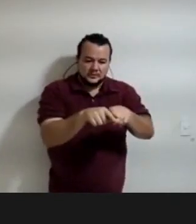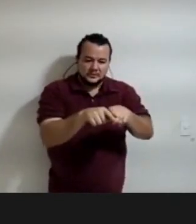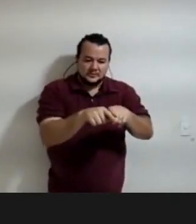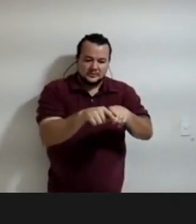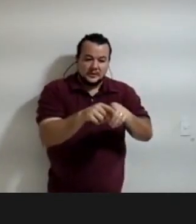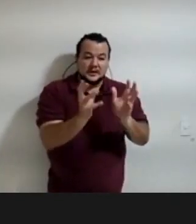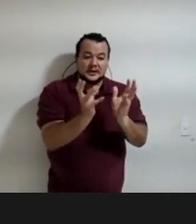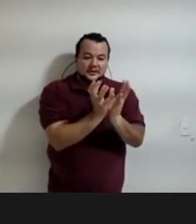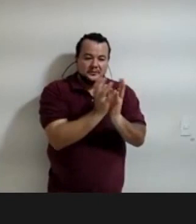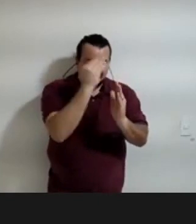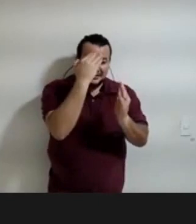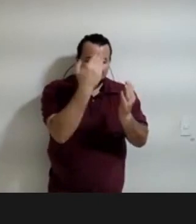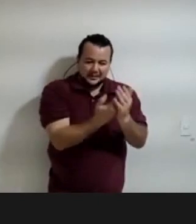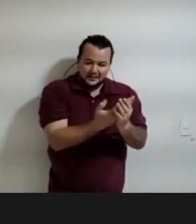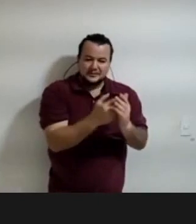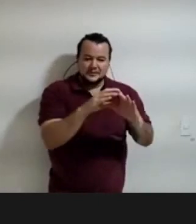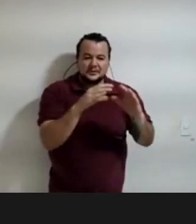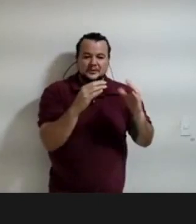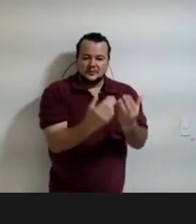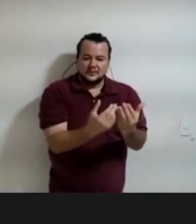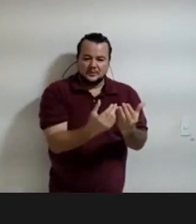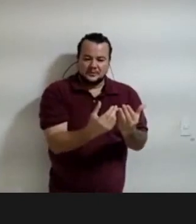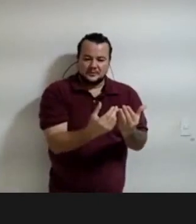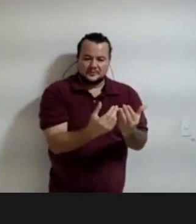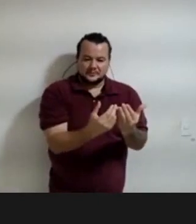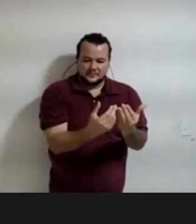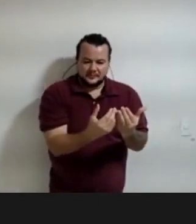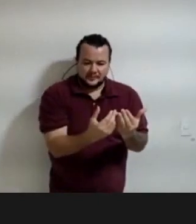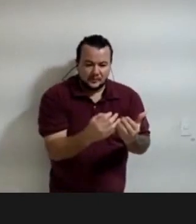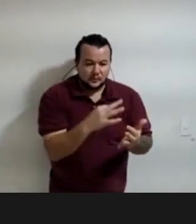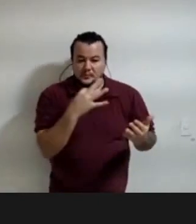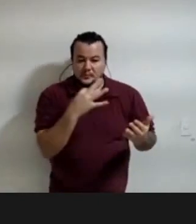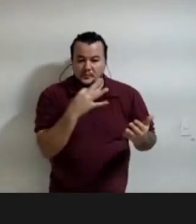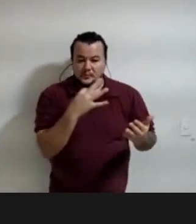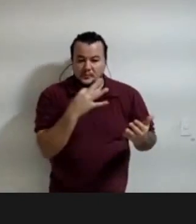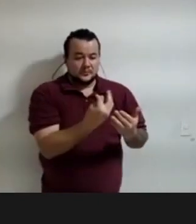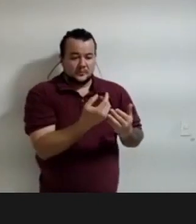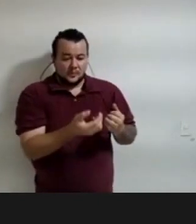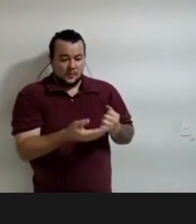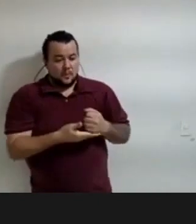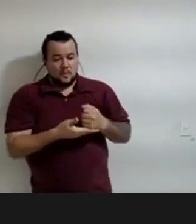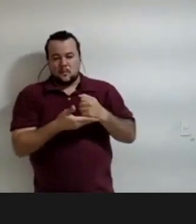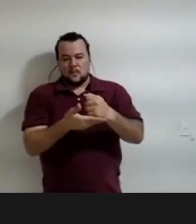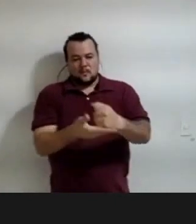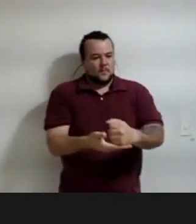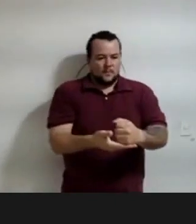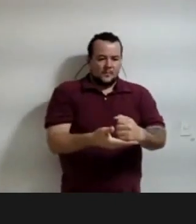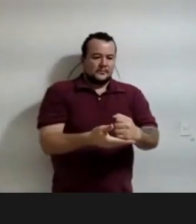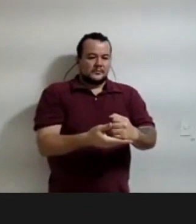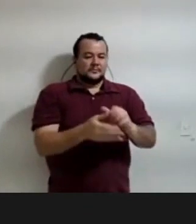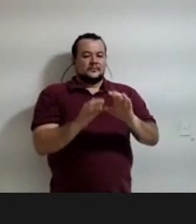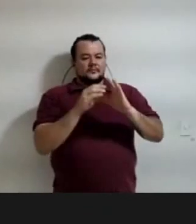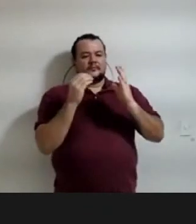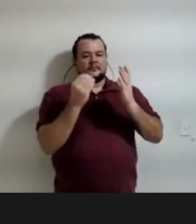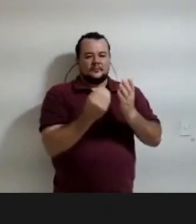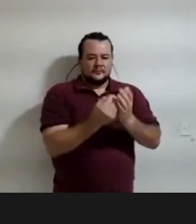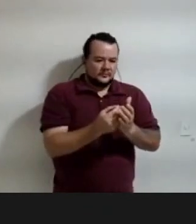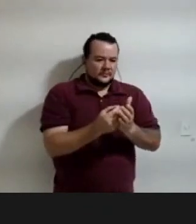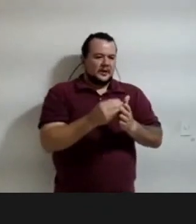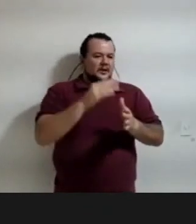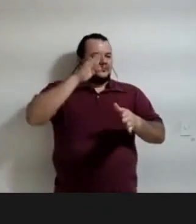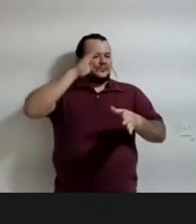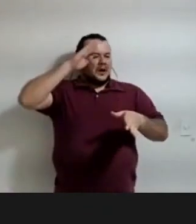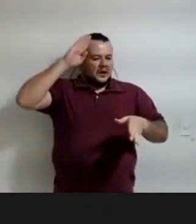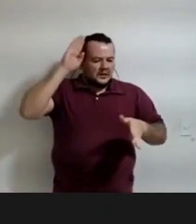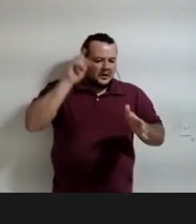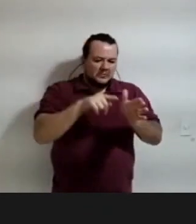sem sombra de dúvida, todos juntos viabilizaram o Sexto Enem Parque em termos acadêmicos, humanos e financeiros. Desde o